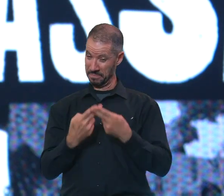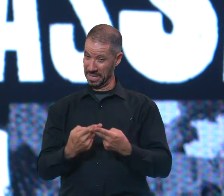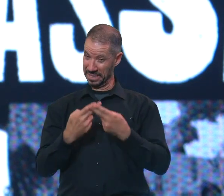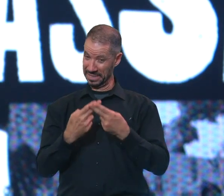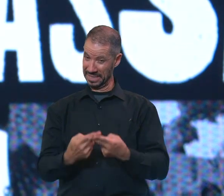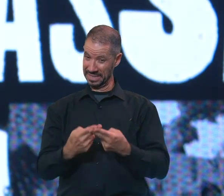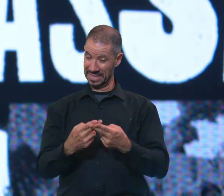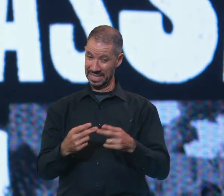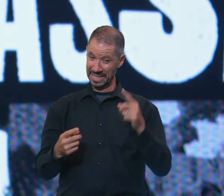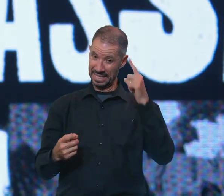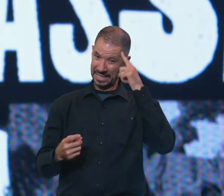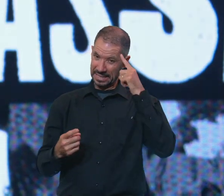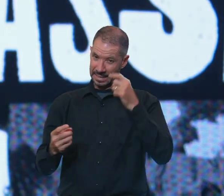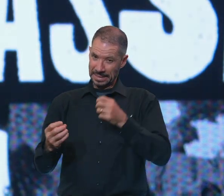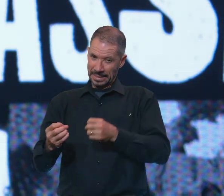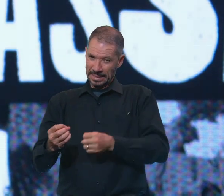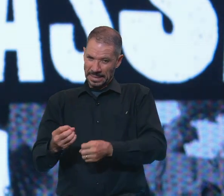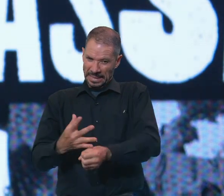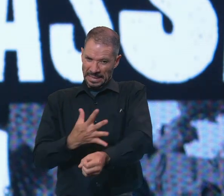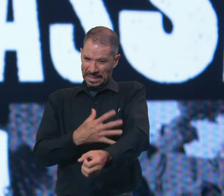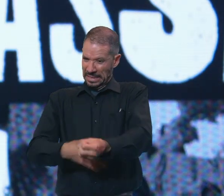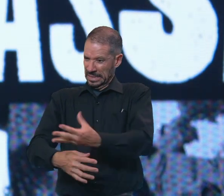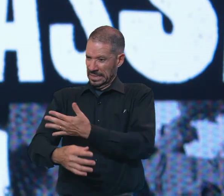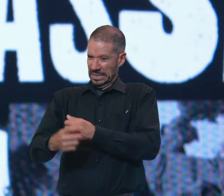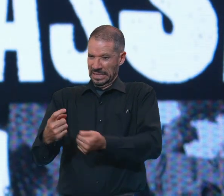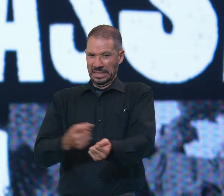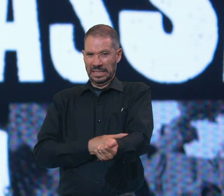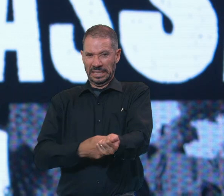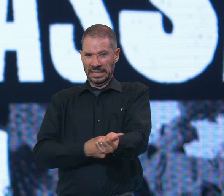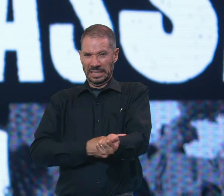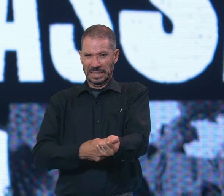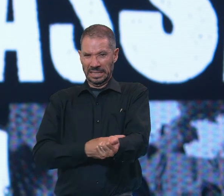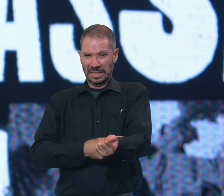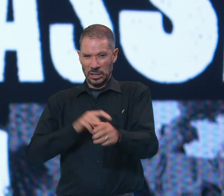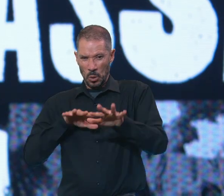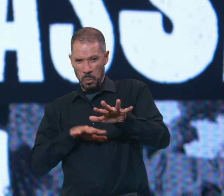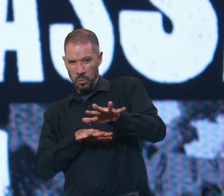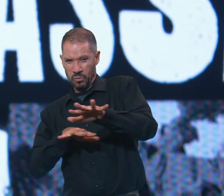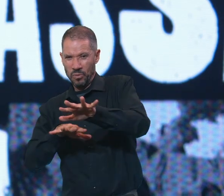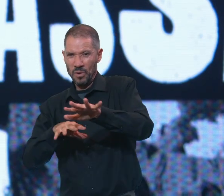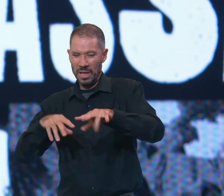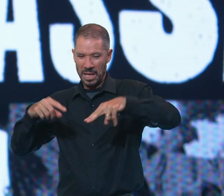que teu sangue ferve no trânsito, que o pé tem que se converter, meu irmão.